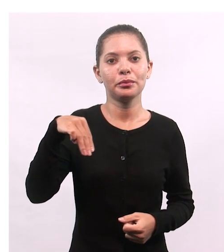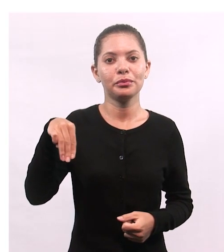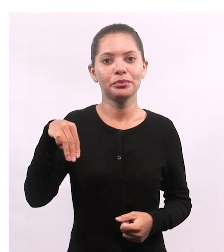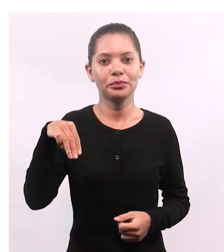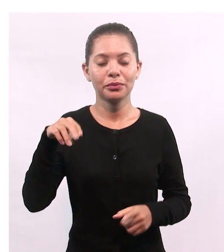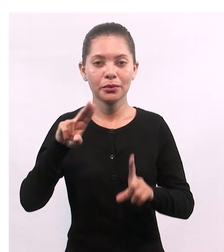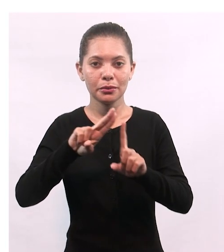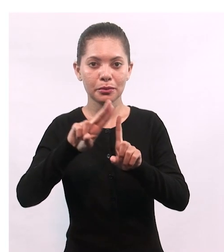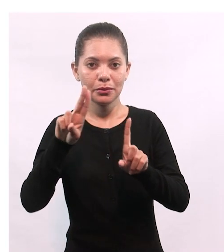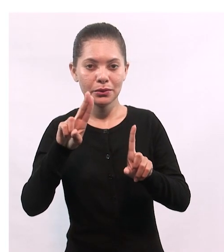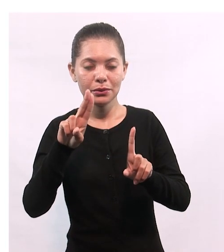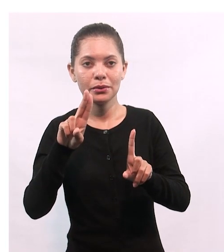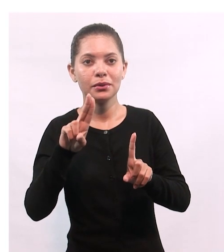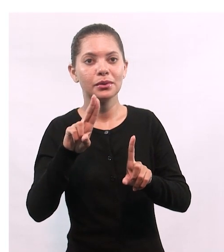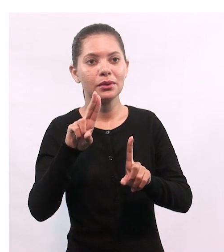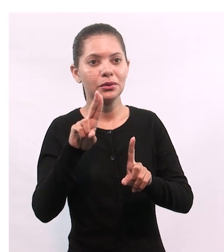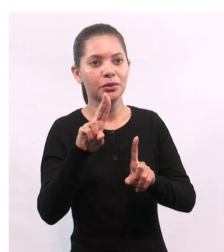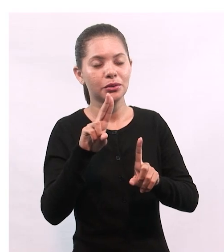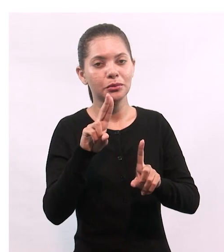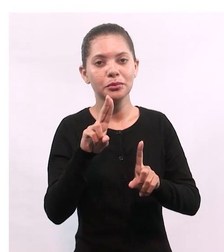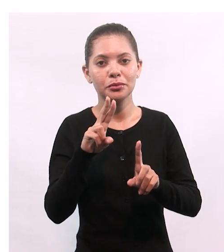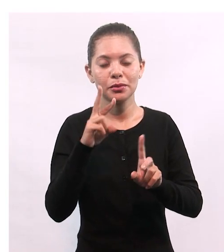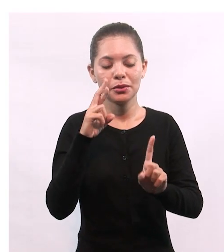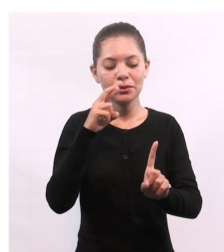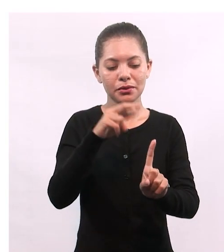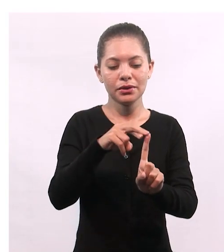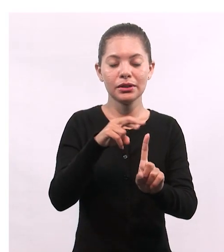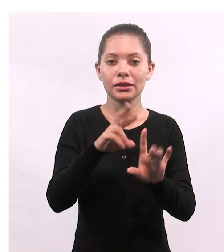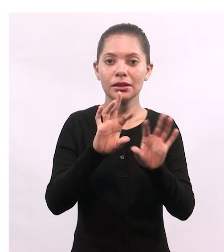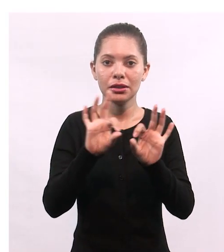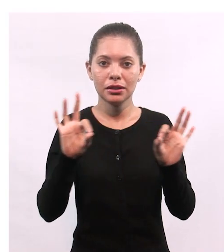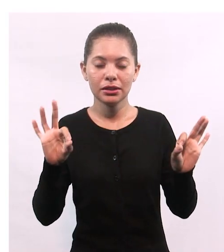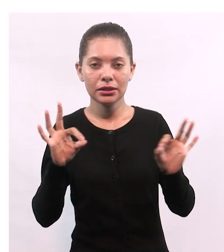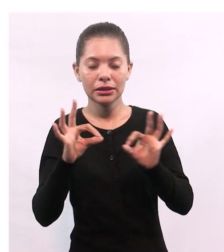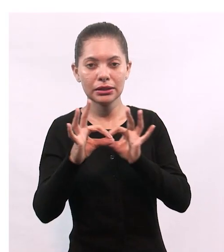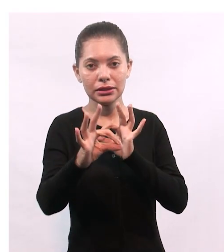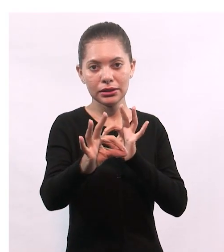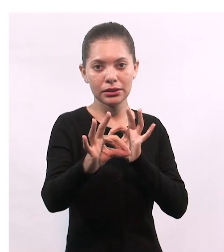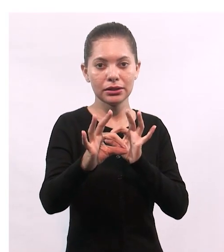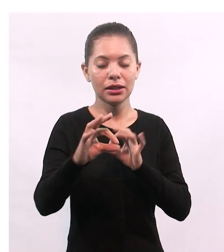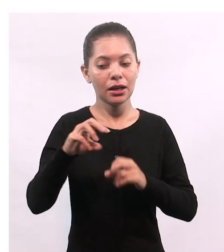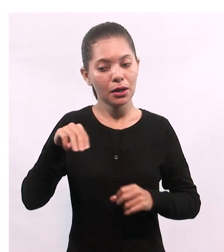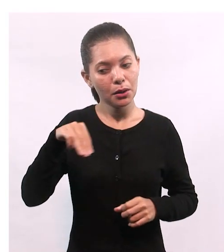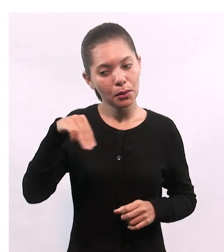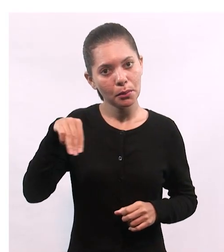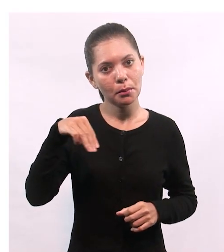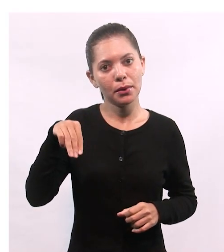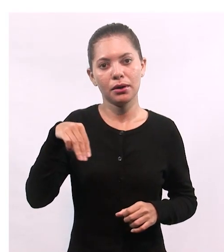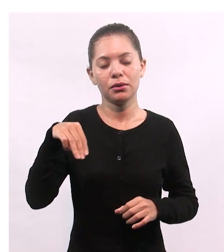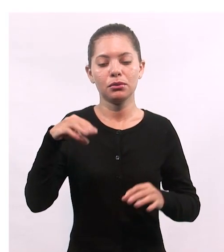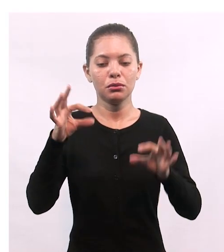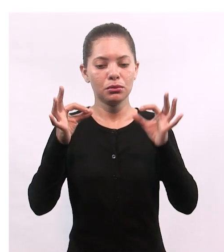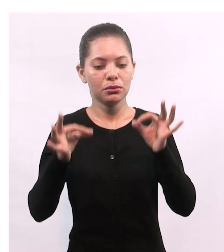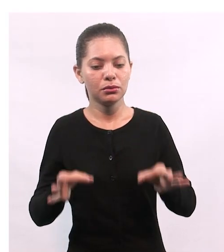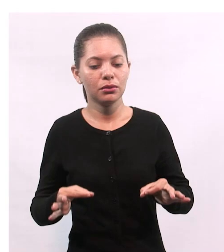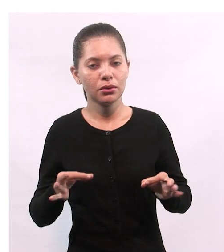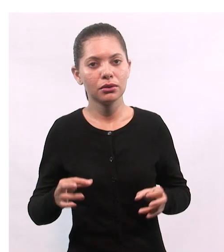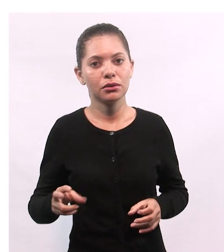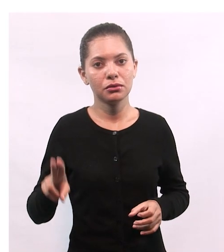adotado por todos como referência de medida. E a metragem, que seria o padrão, o valor de um